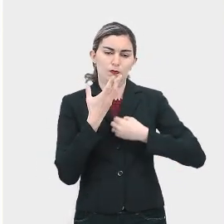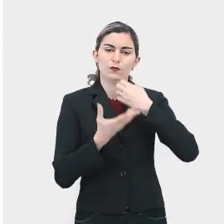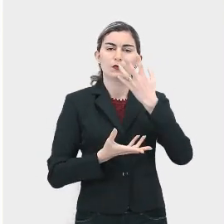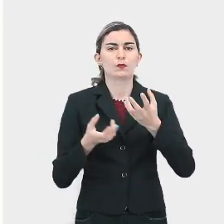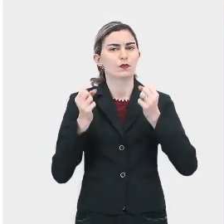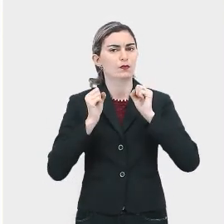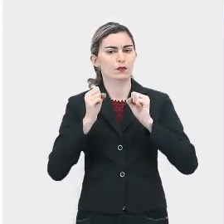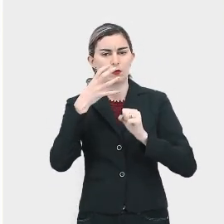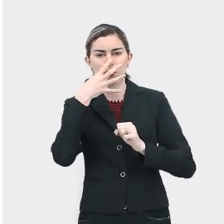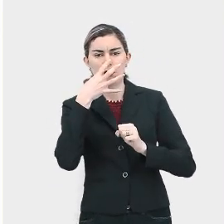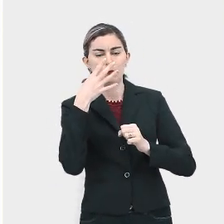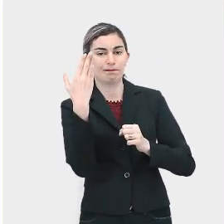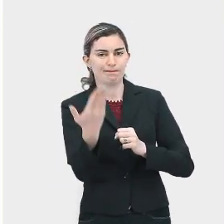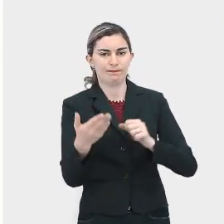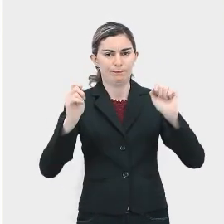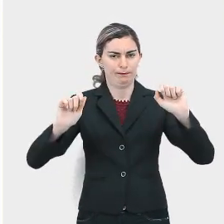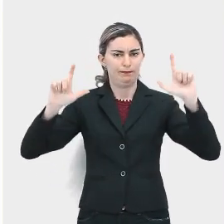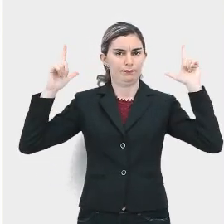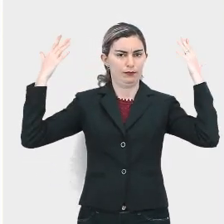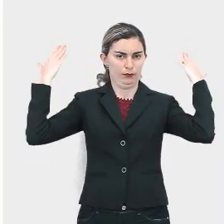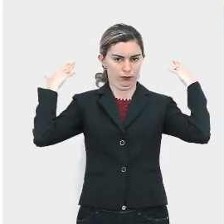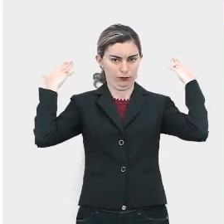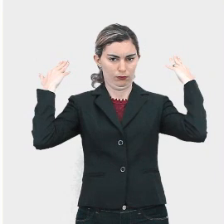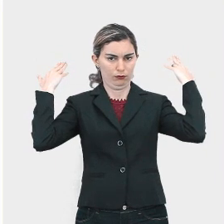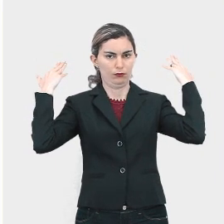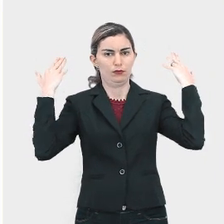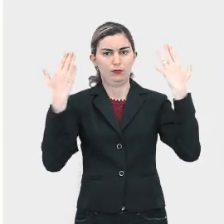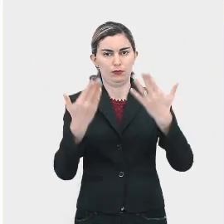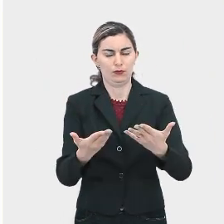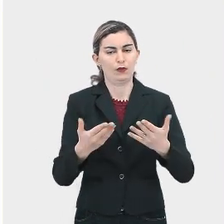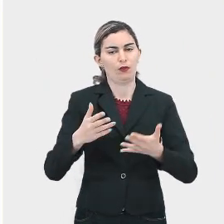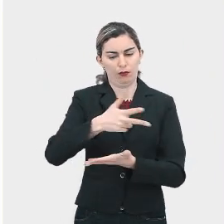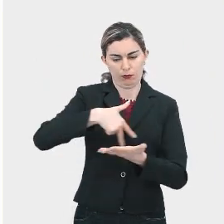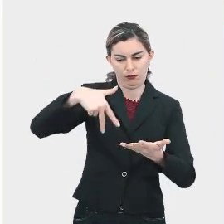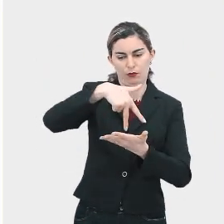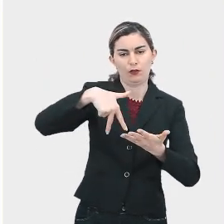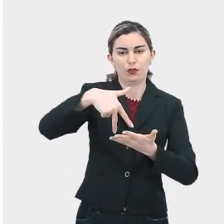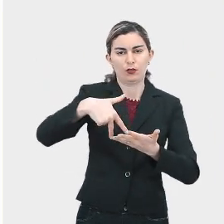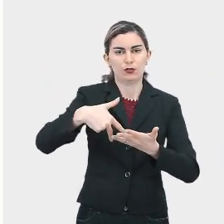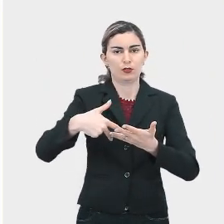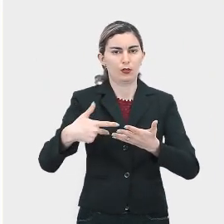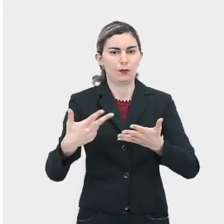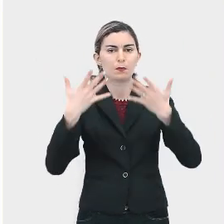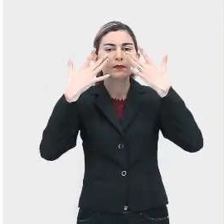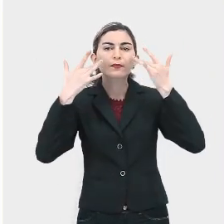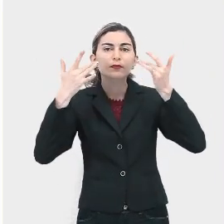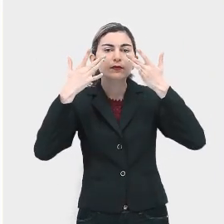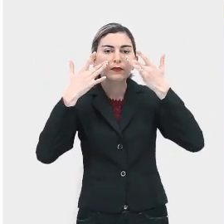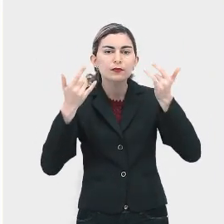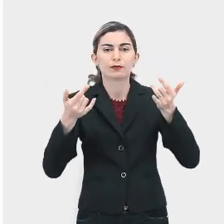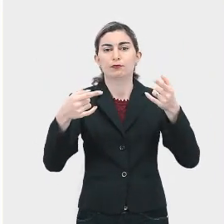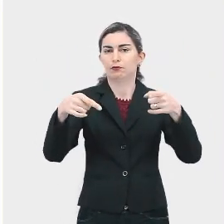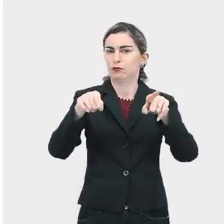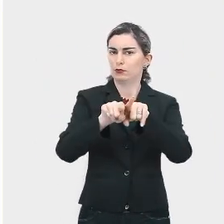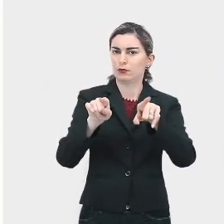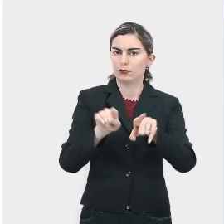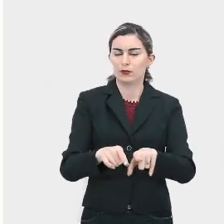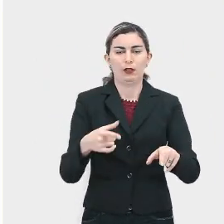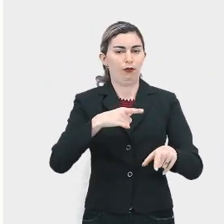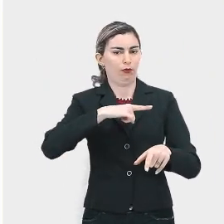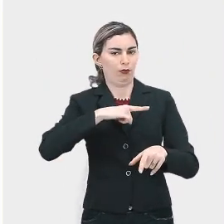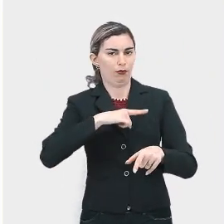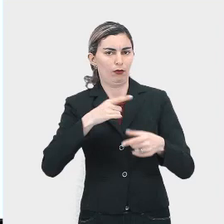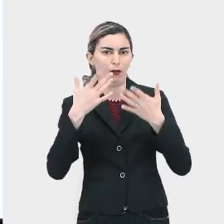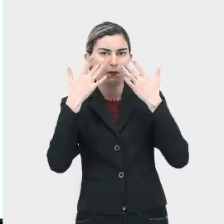Então, vocês podem observar na imagem que aparece para vocês na tela, uma dança espetáculo, onde também